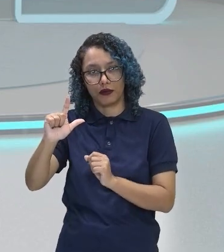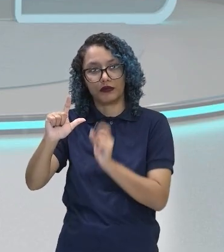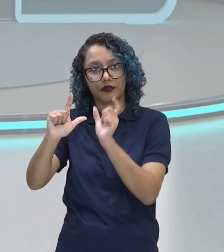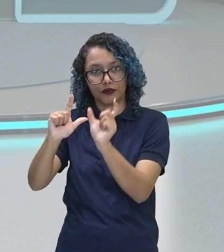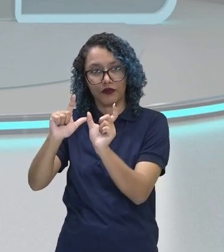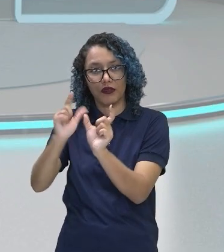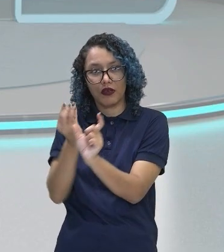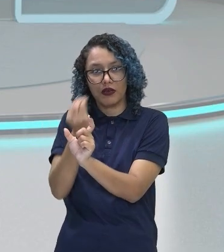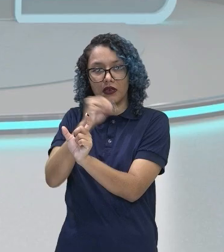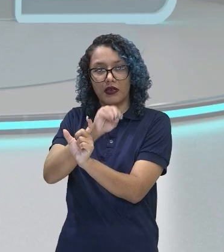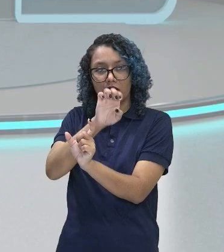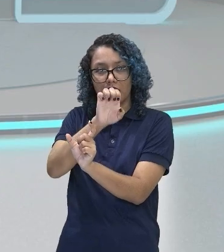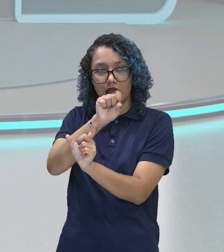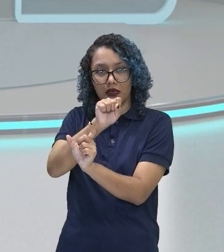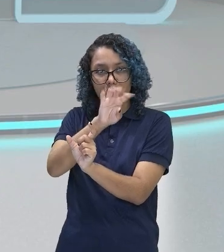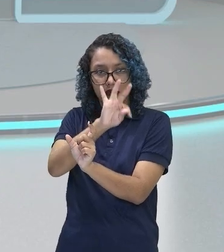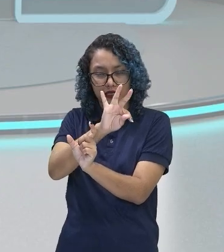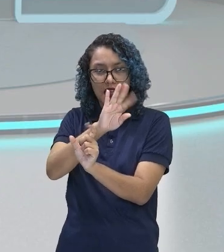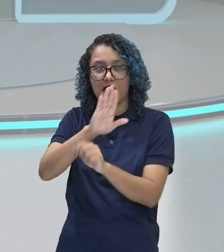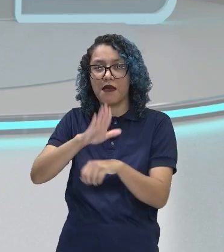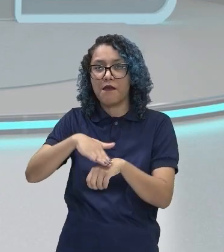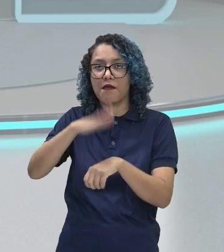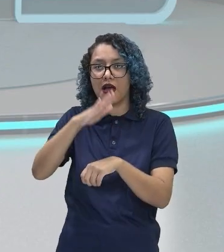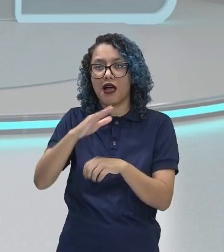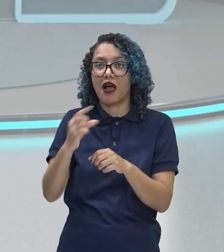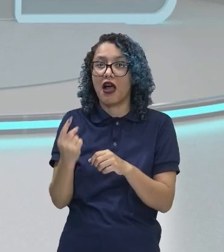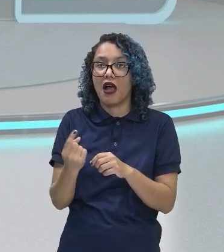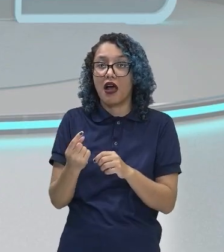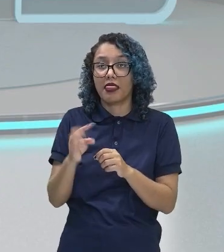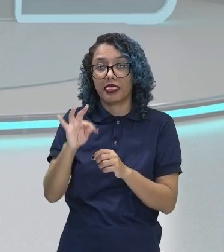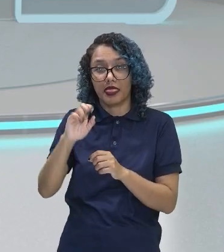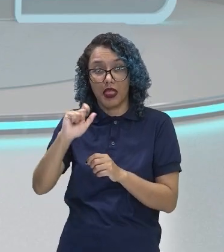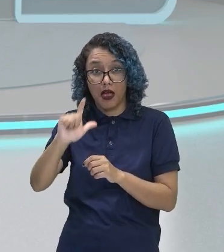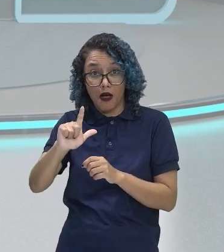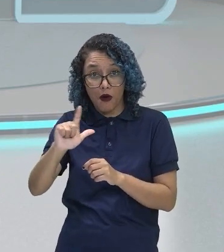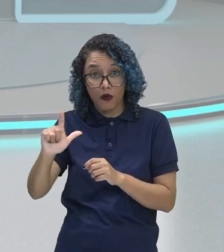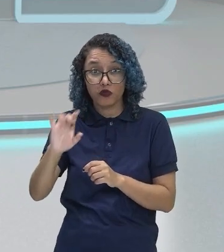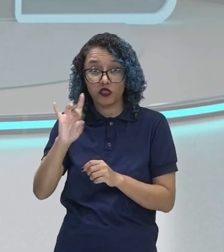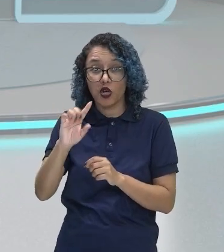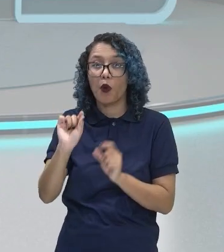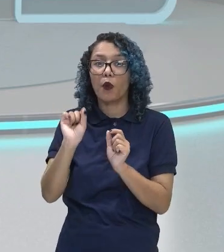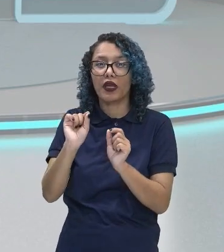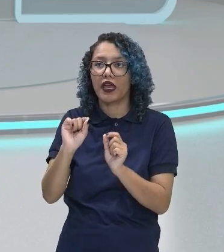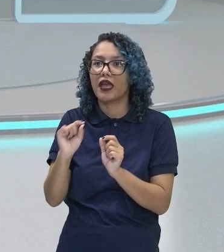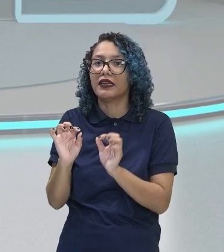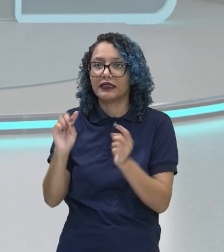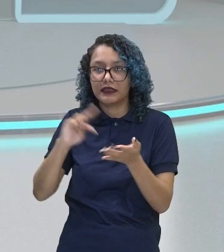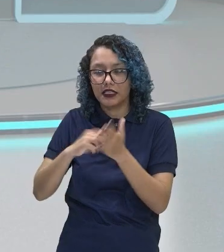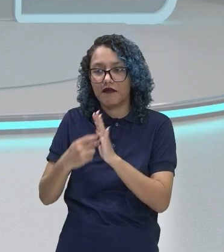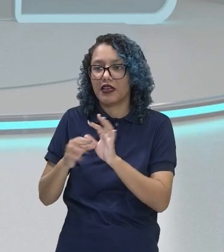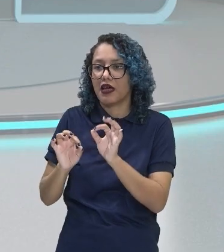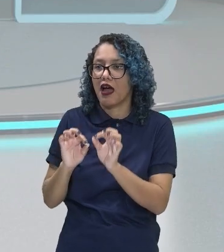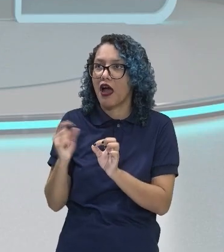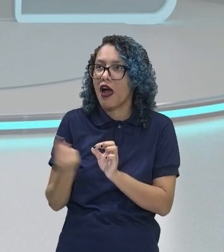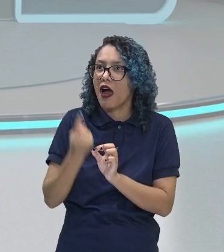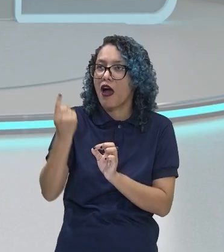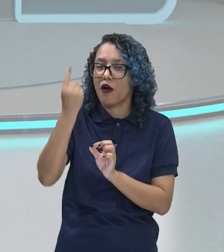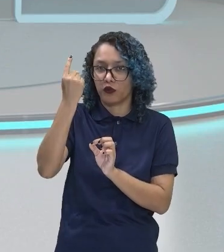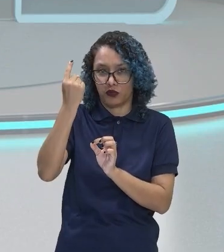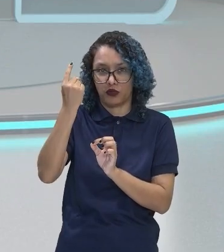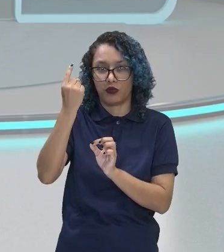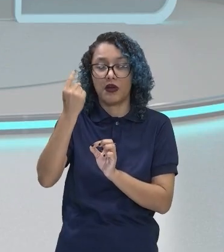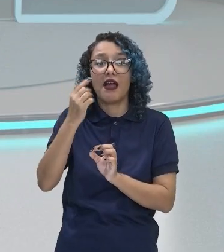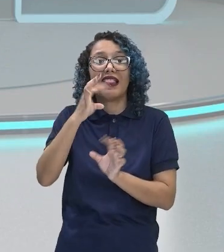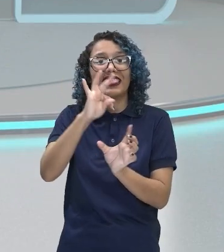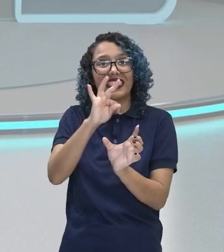EST, tallest, o mais alto. Tall, alto, tallest, o mais alto, tá certo? É um adjetivo curto, de uma única